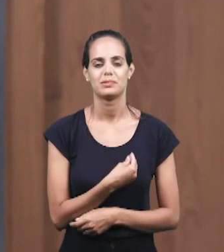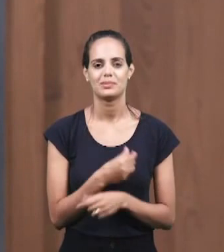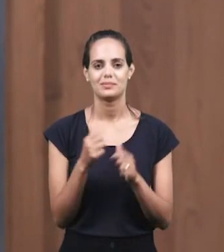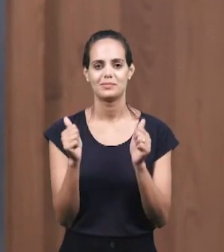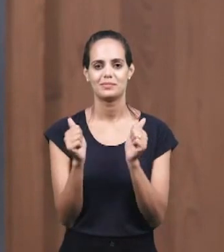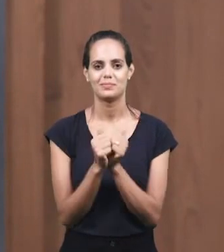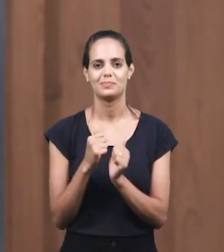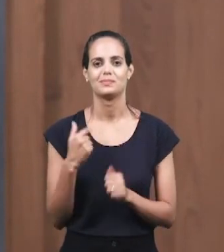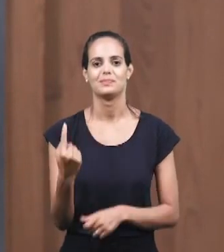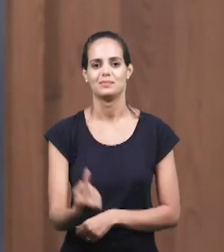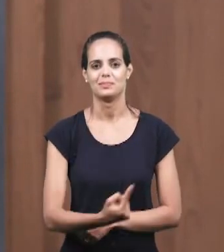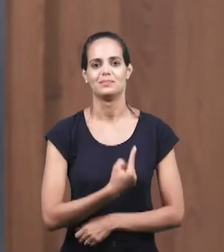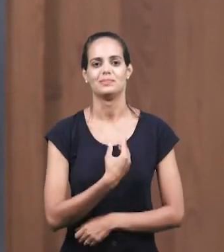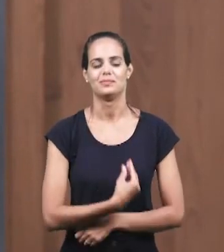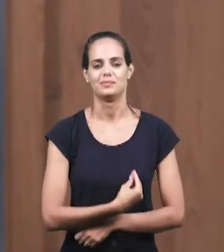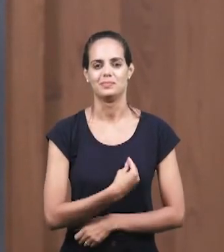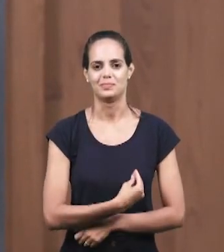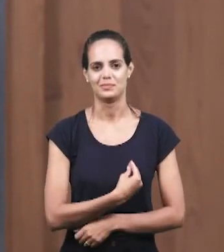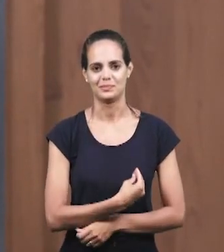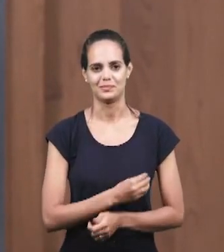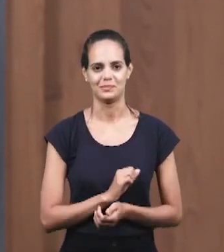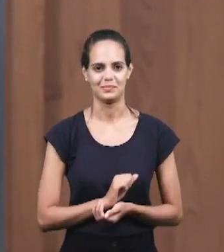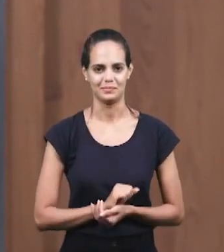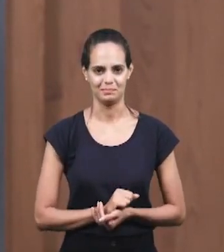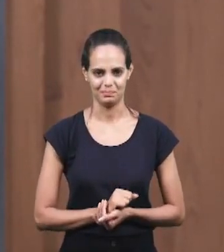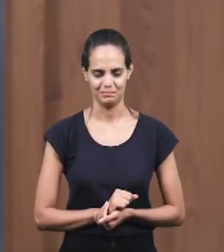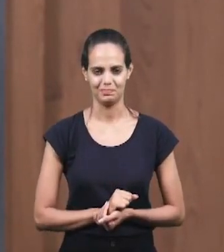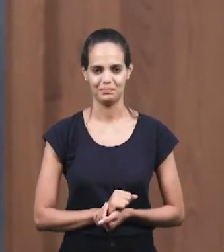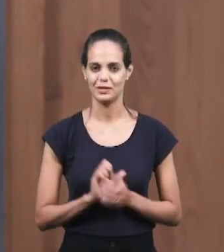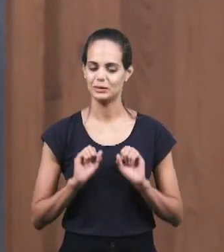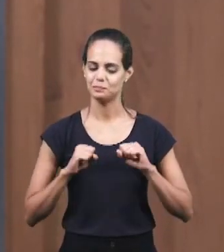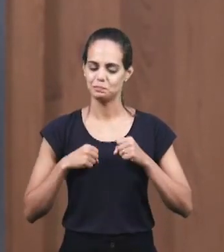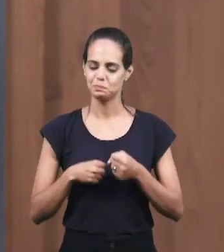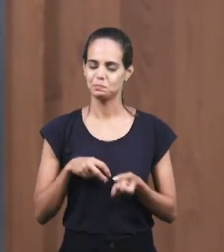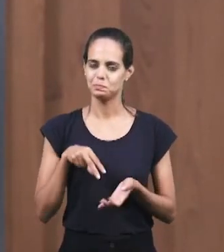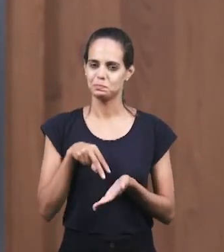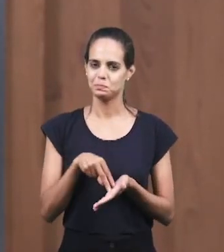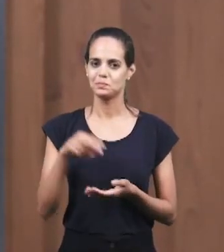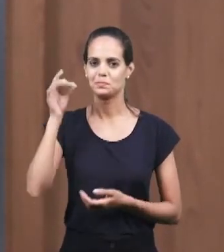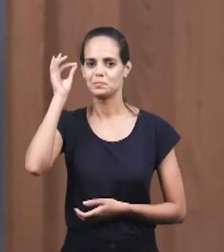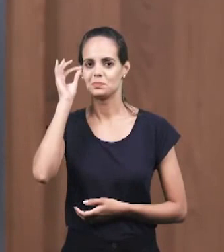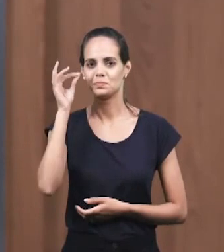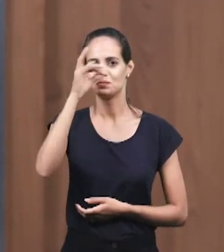participar conosco da Escola Bíblica Dominical para a nossa edificação